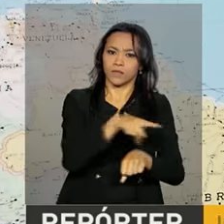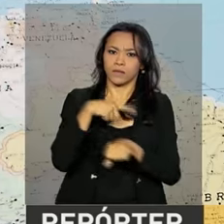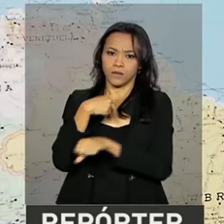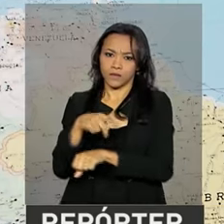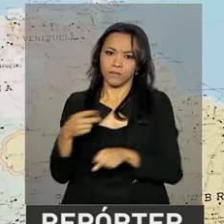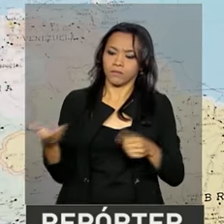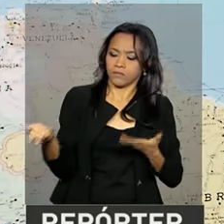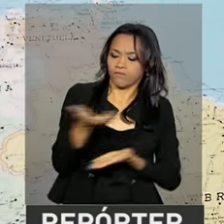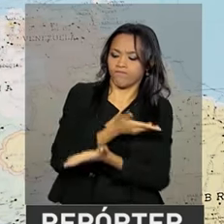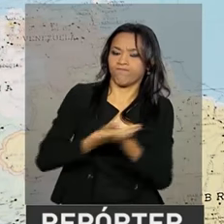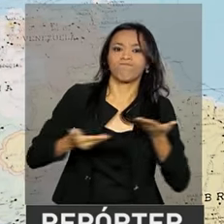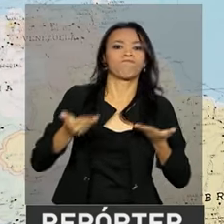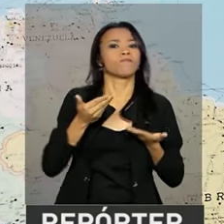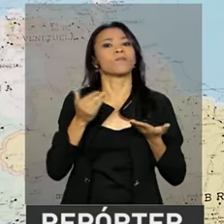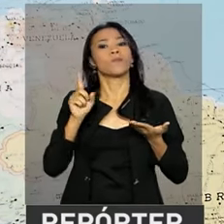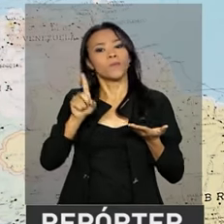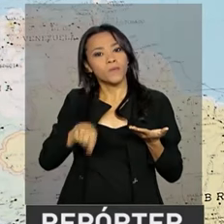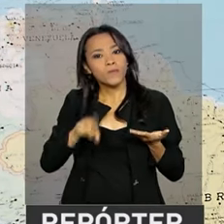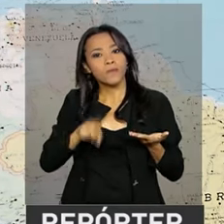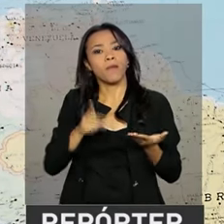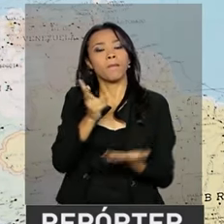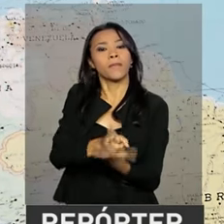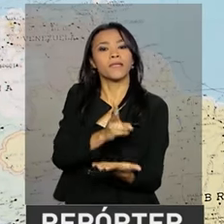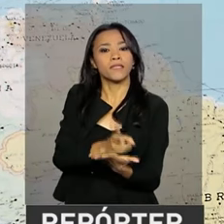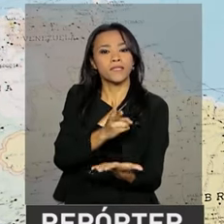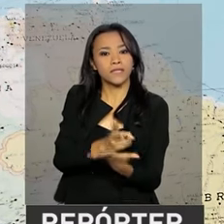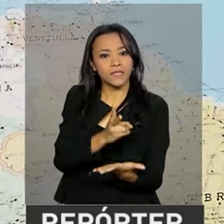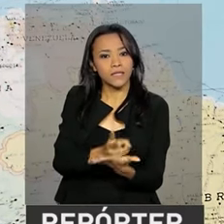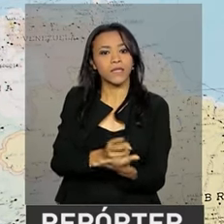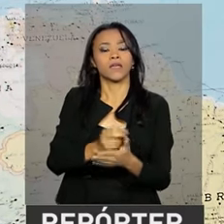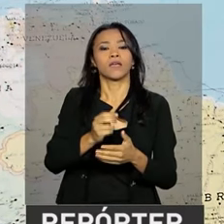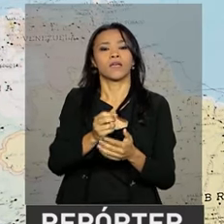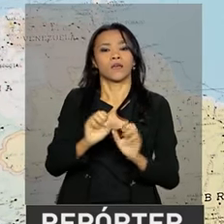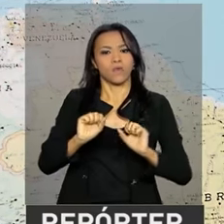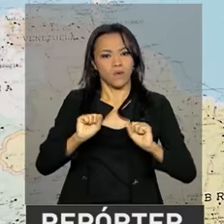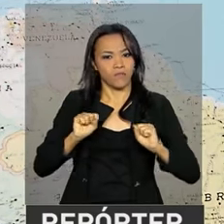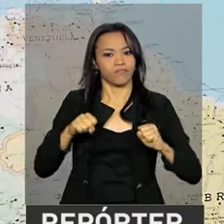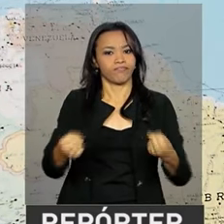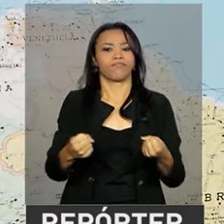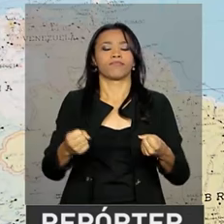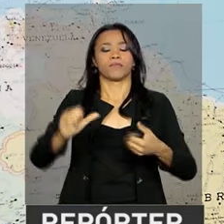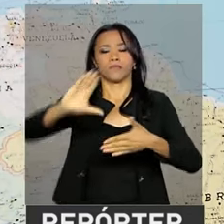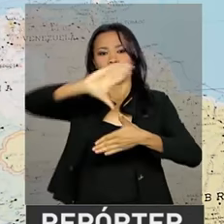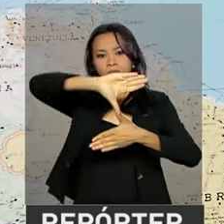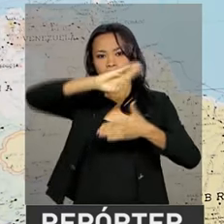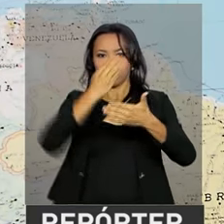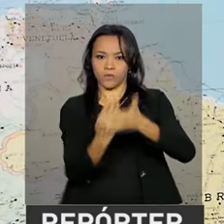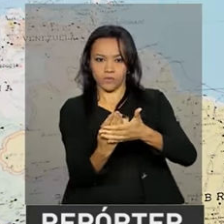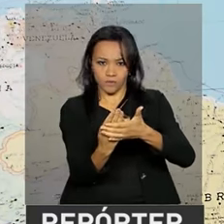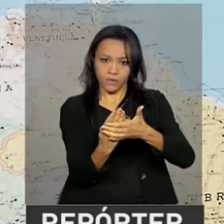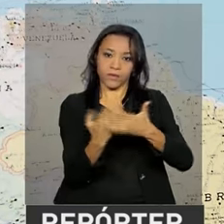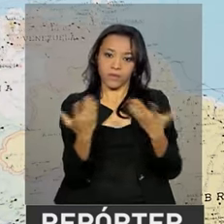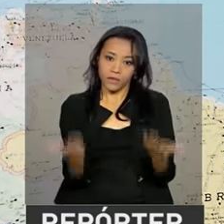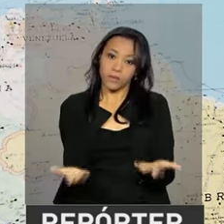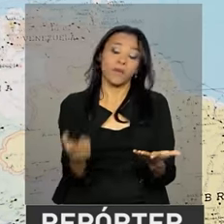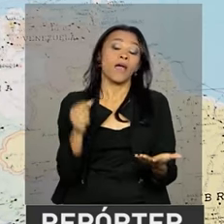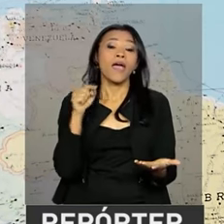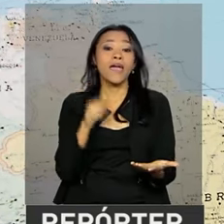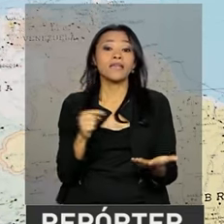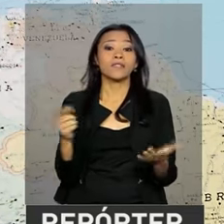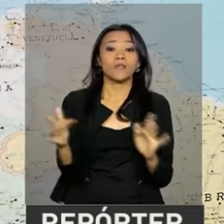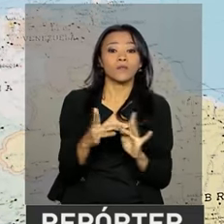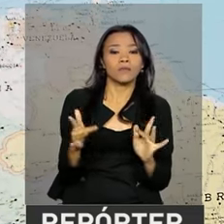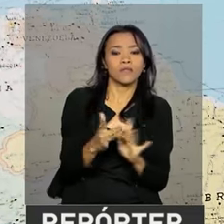engrenagens pra formação e até mesmo paraa manutenção do Mercosul hoje em dia. Então, a a eh essa essa relação